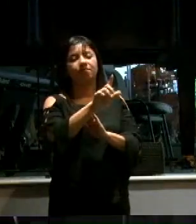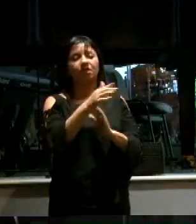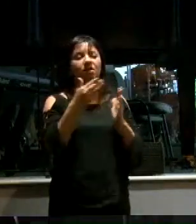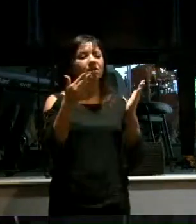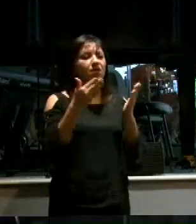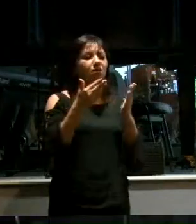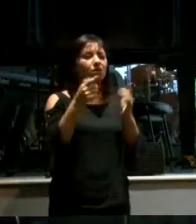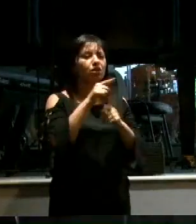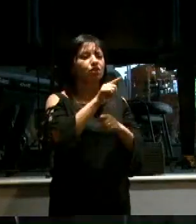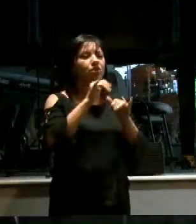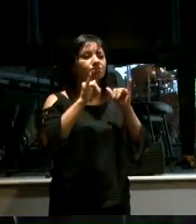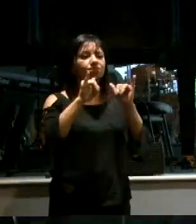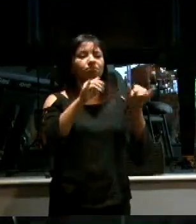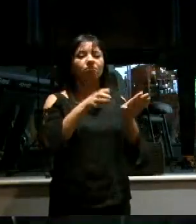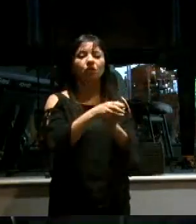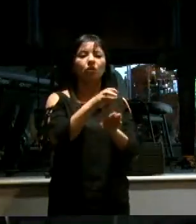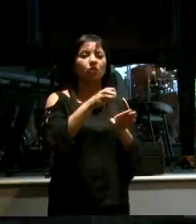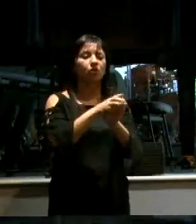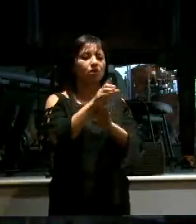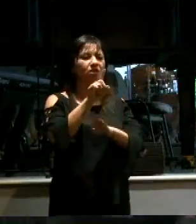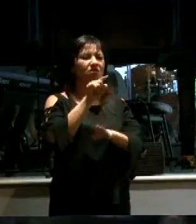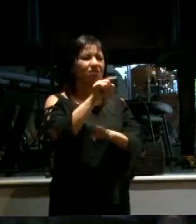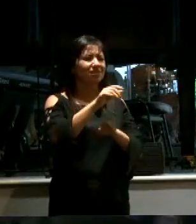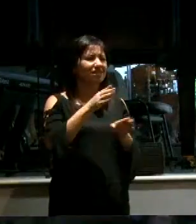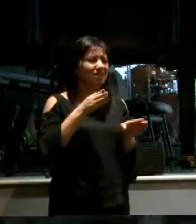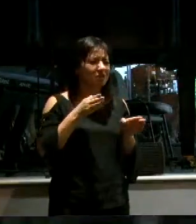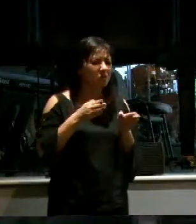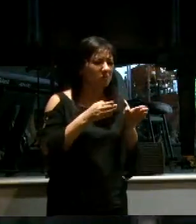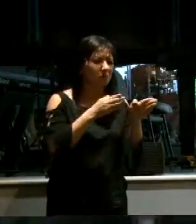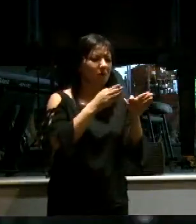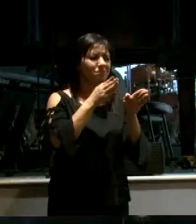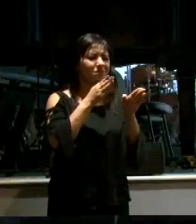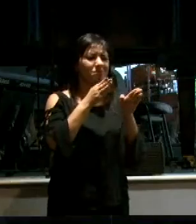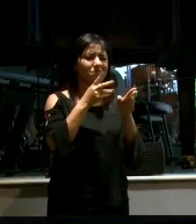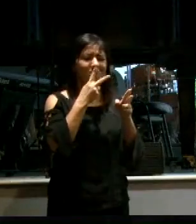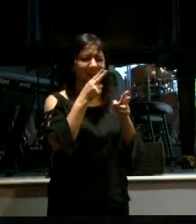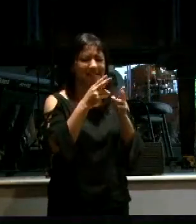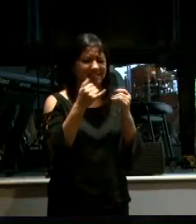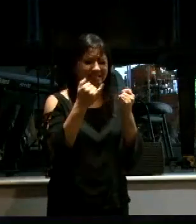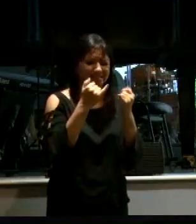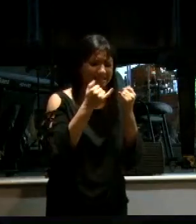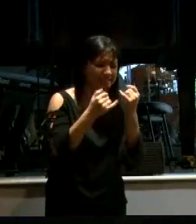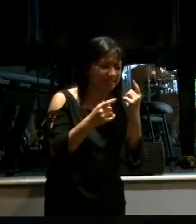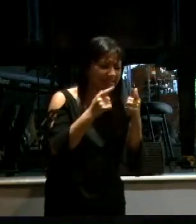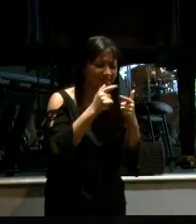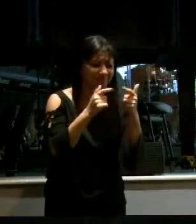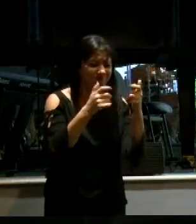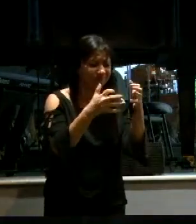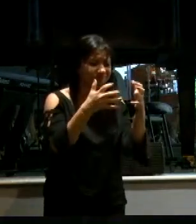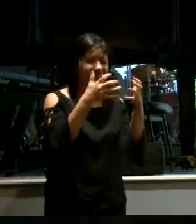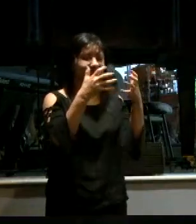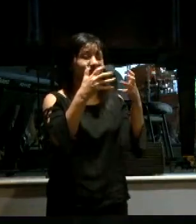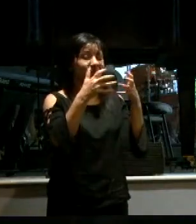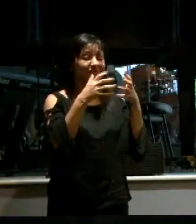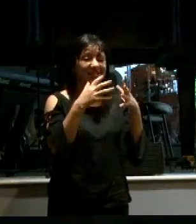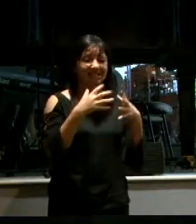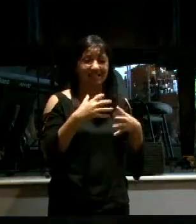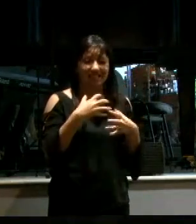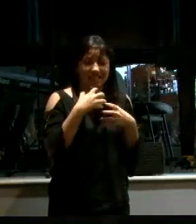conduz a Mara. Mas Mara nunca é o fim do caminho. Diga assim: Mara nunca é o fim do